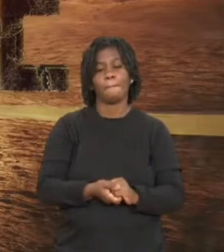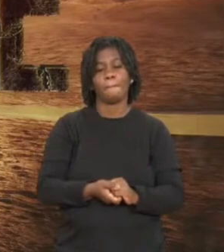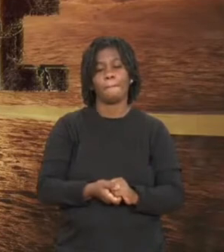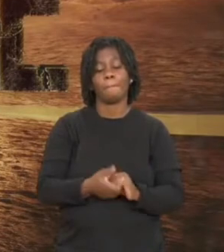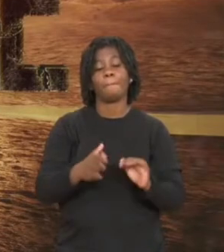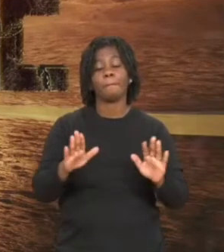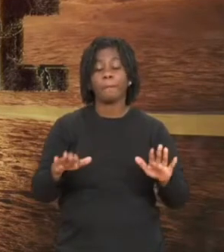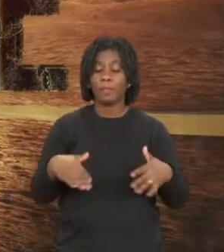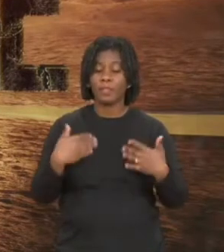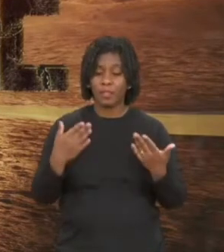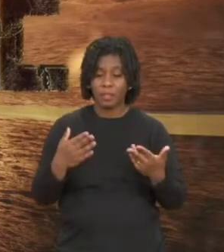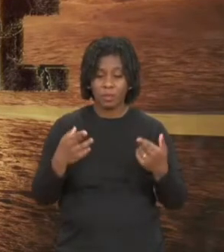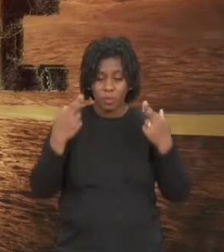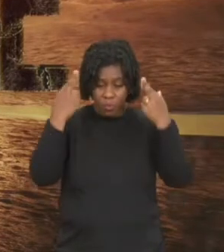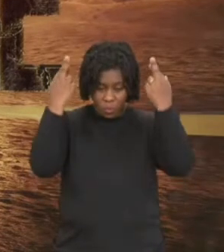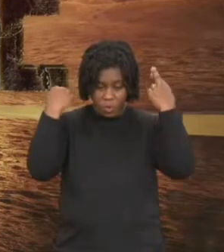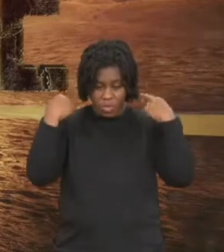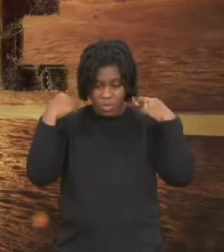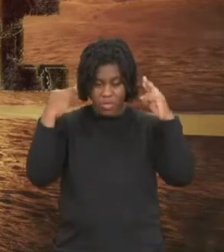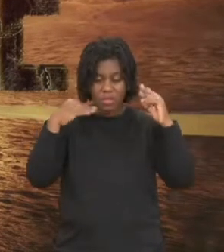Então aquele cordeiro foi morto.